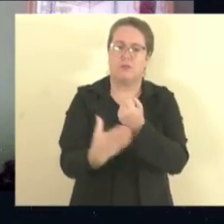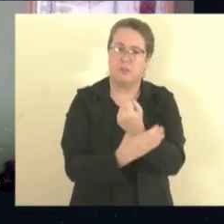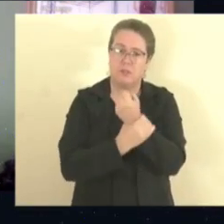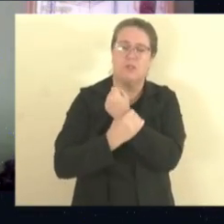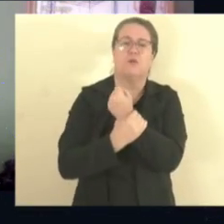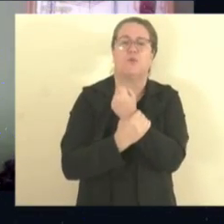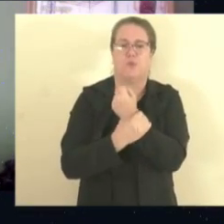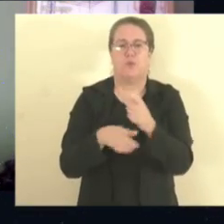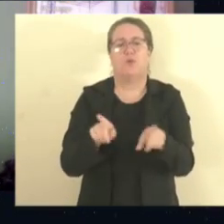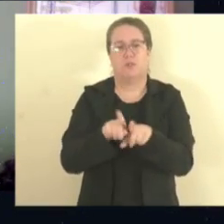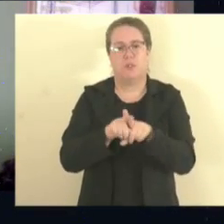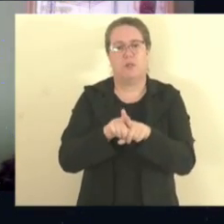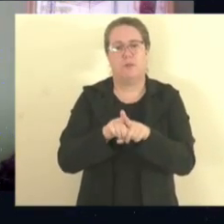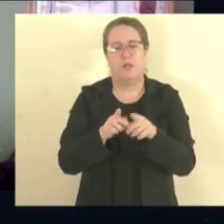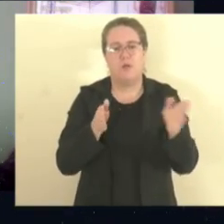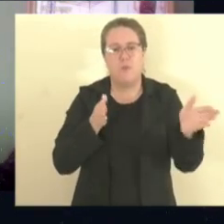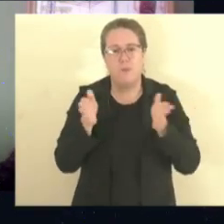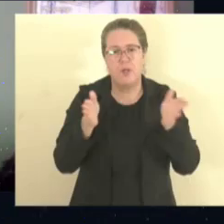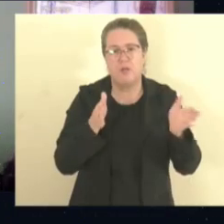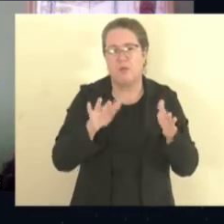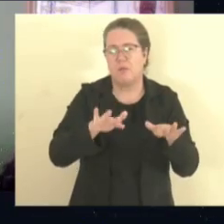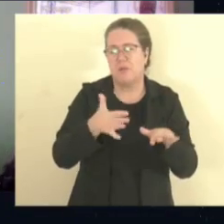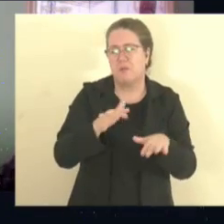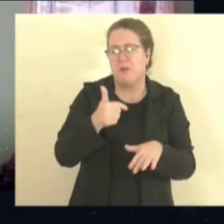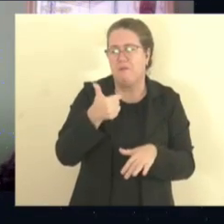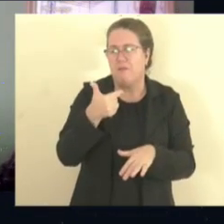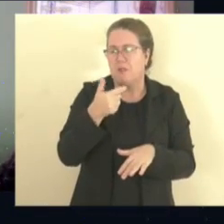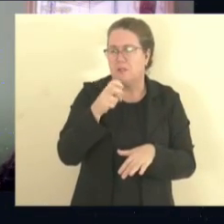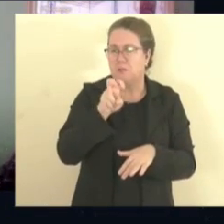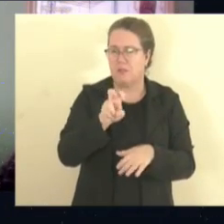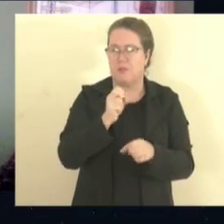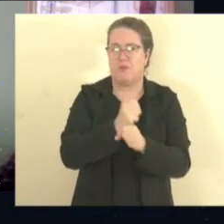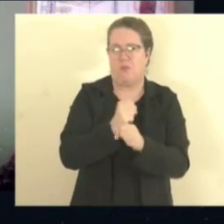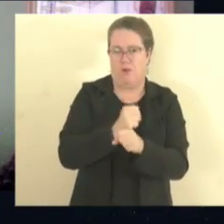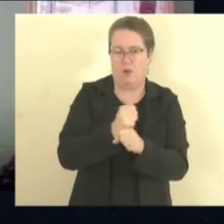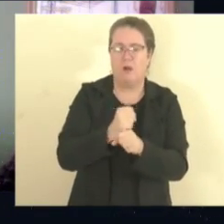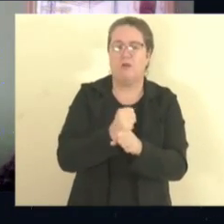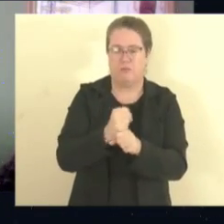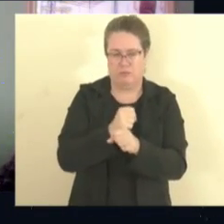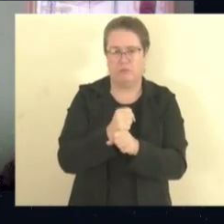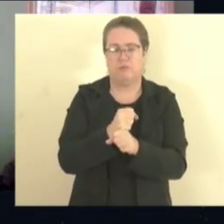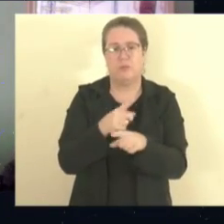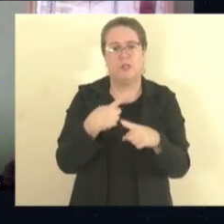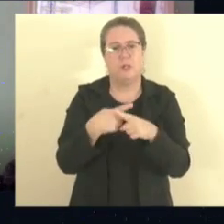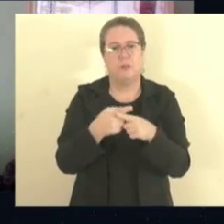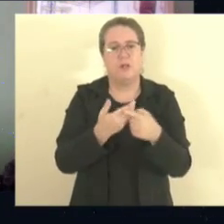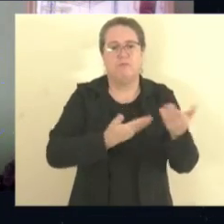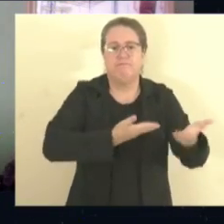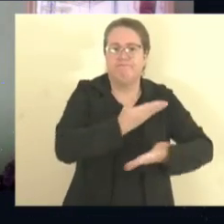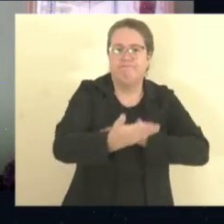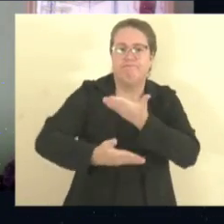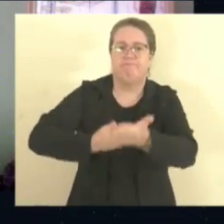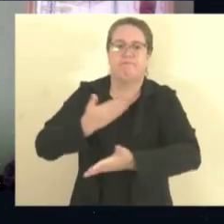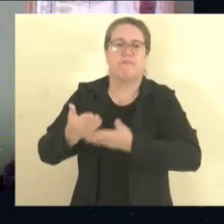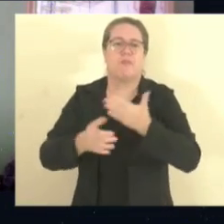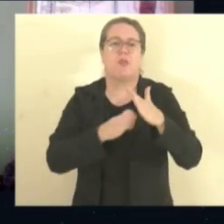longo prazo também, até 25 anos, por meio aqui de parceria também públicos-privadas,